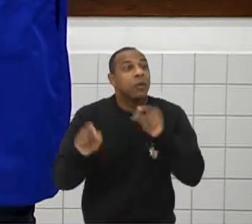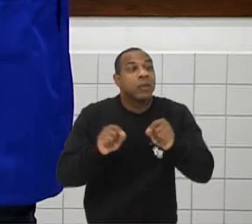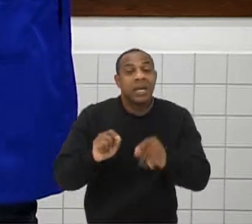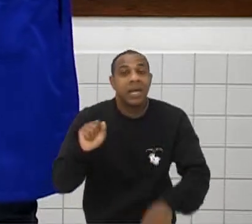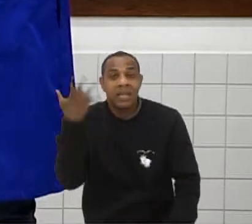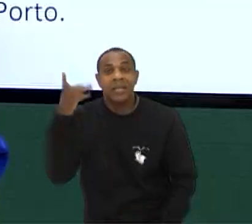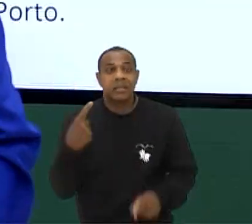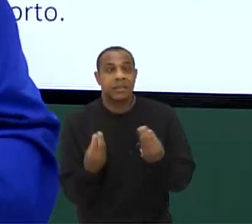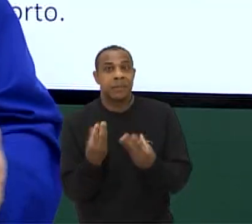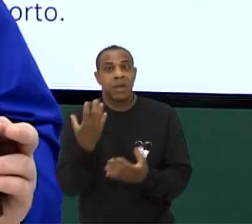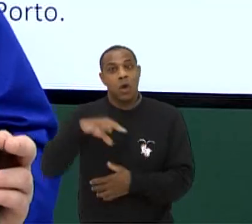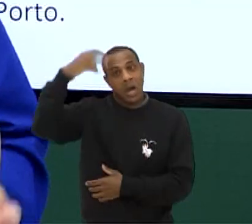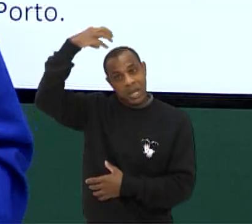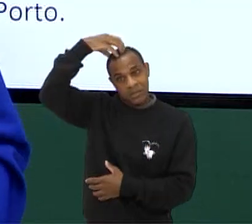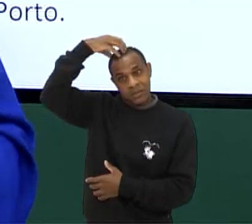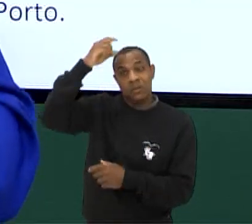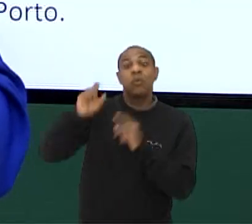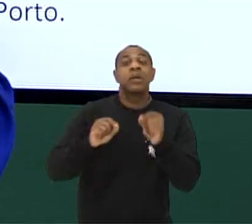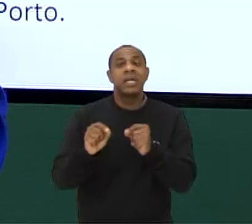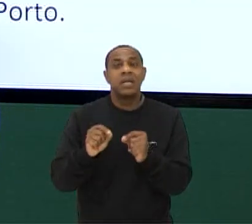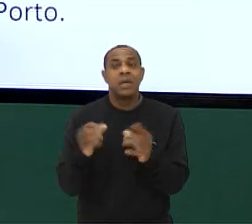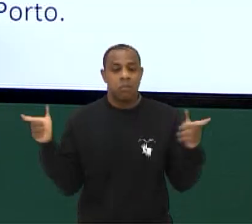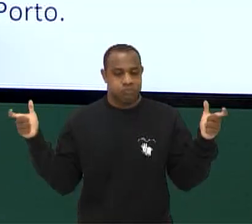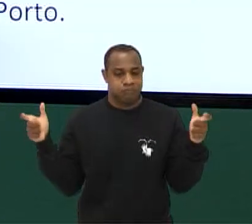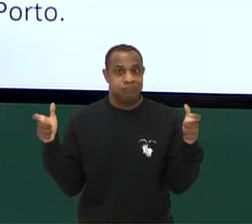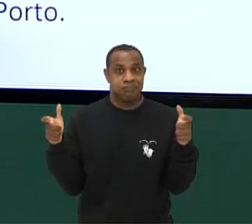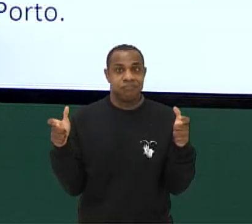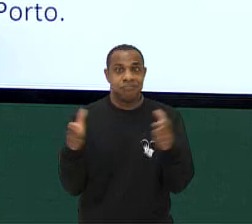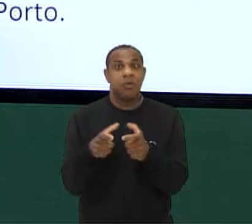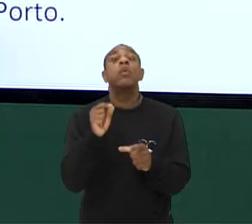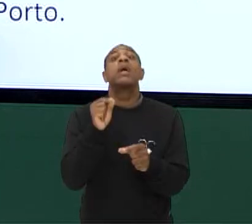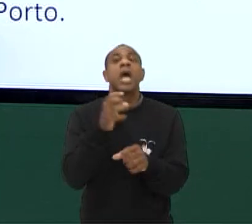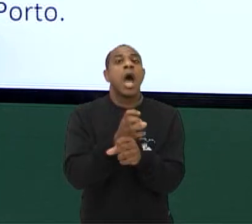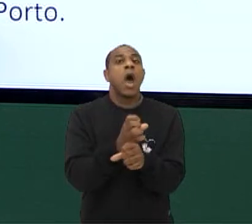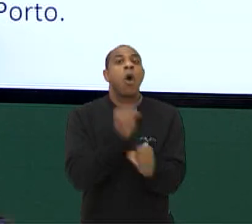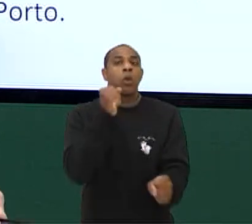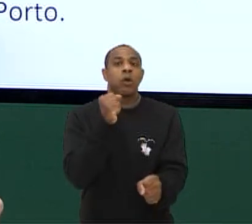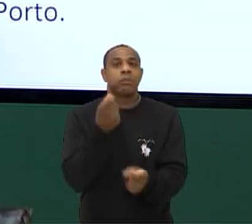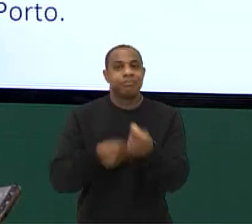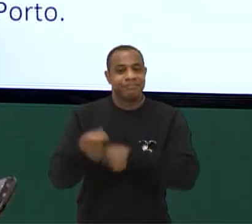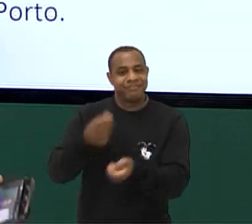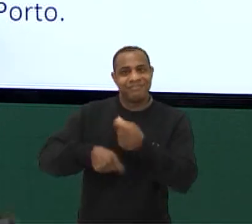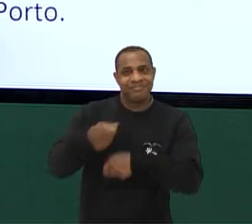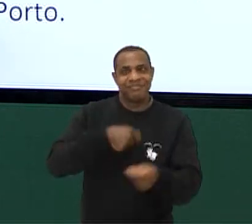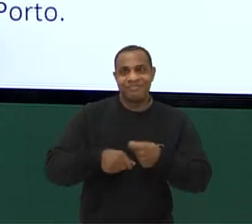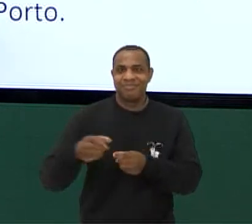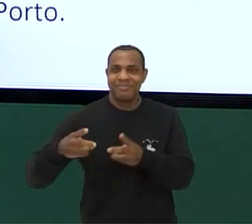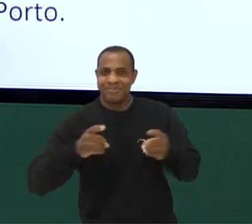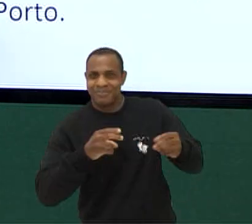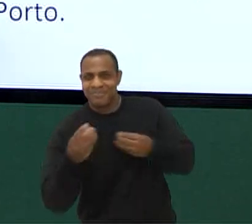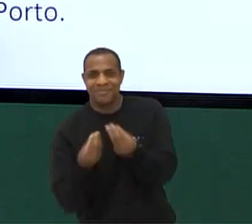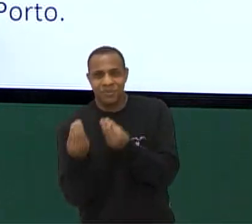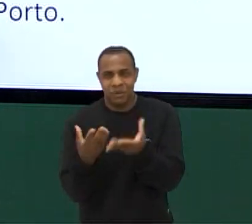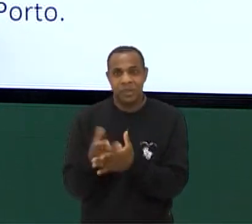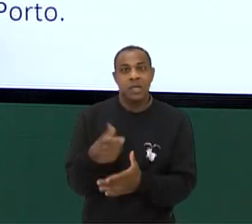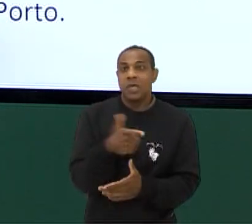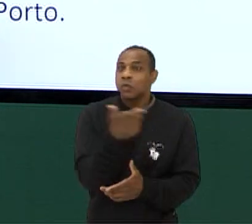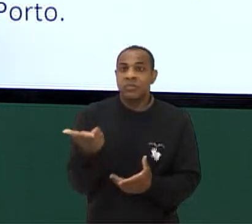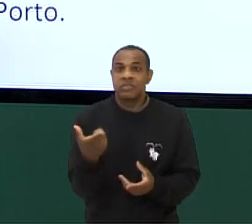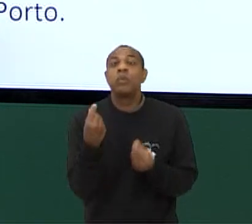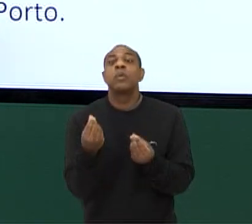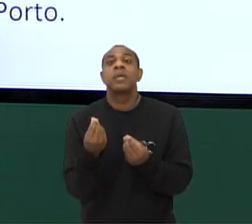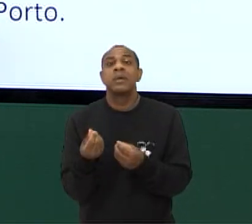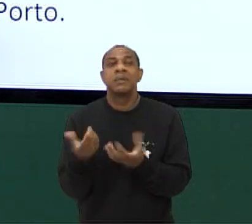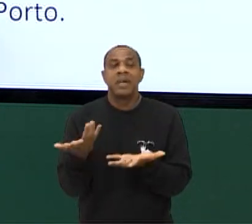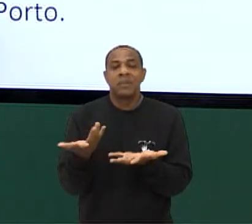condição de Reino Unido, a Portugal e Algarve, diminuiu muito o lucro desses comerciantes portugueses, que agora não tinham mais um